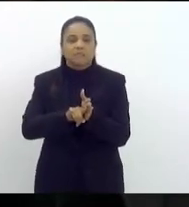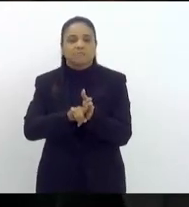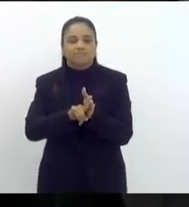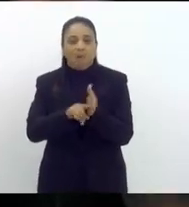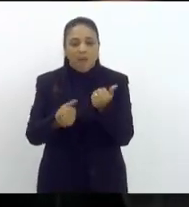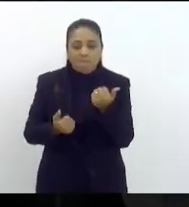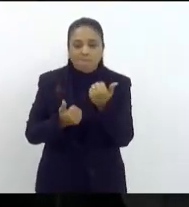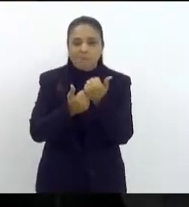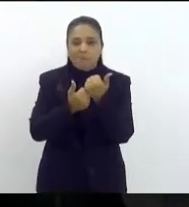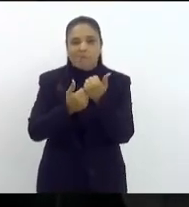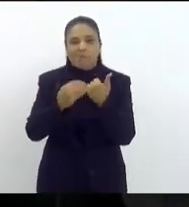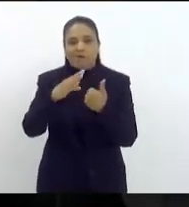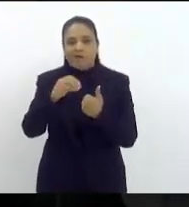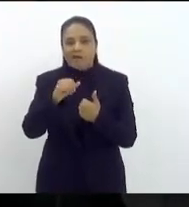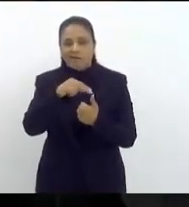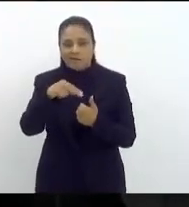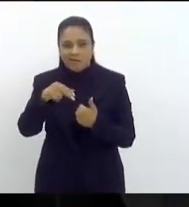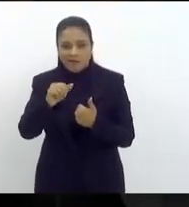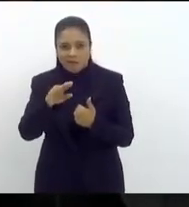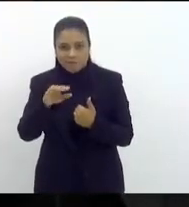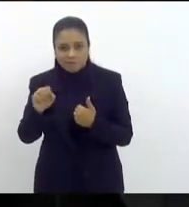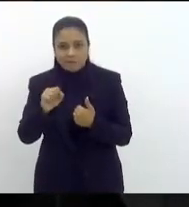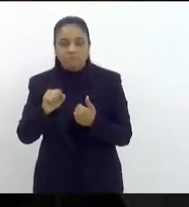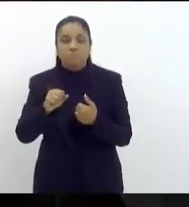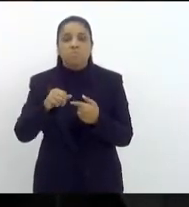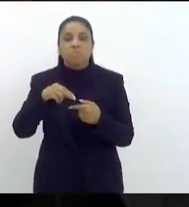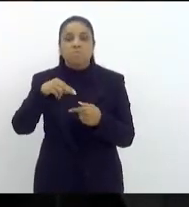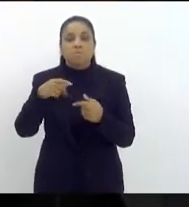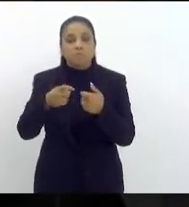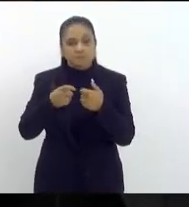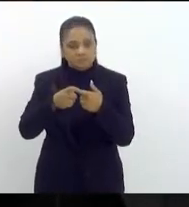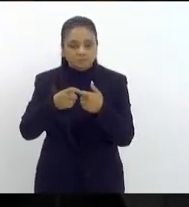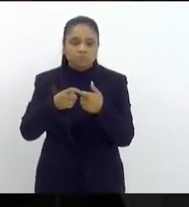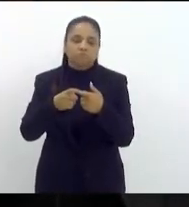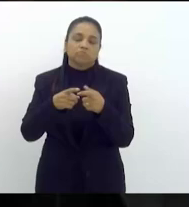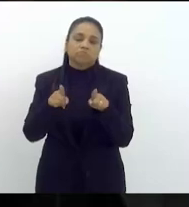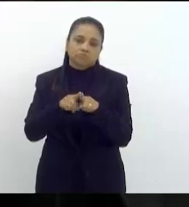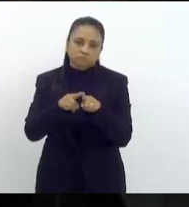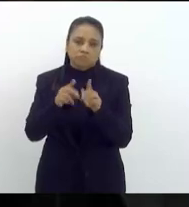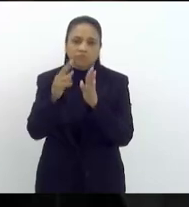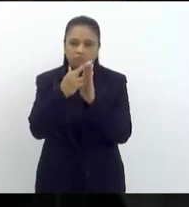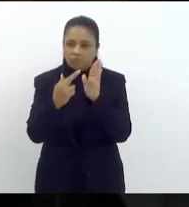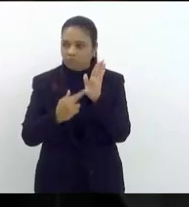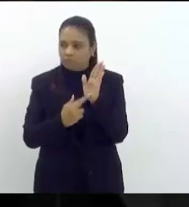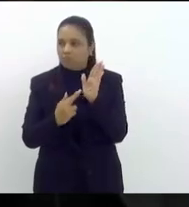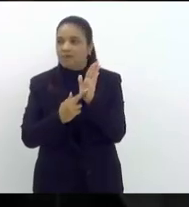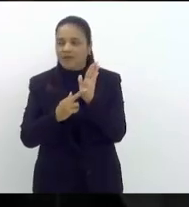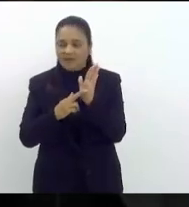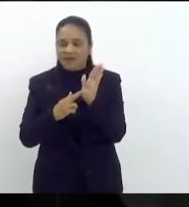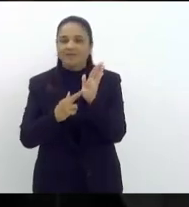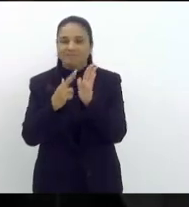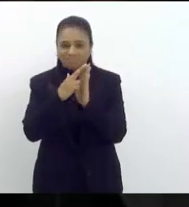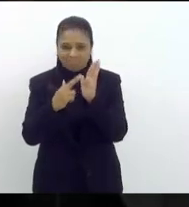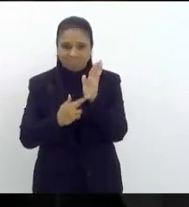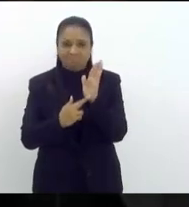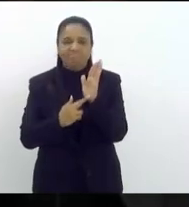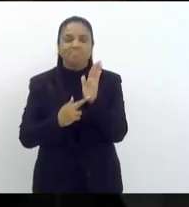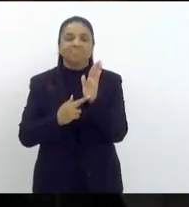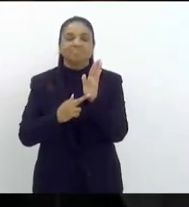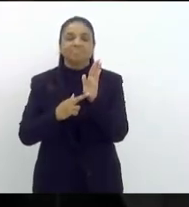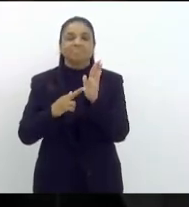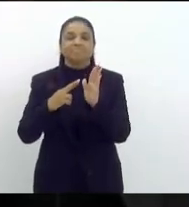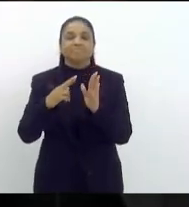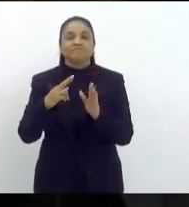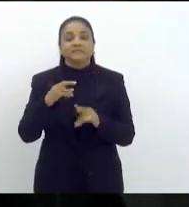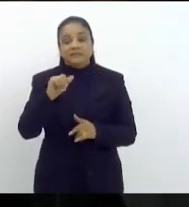por associações Claro nos termos da Anvisa isso é fundamental a gente não pode Contrariar a